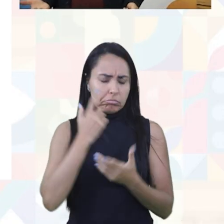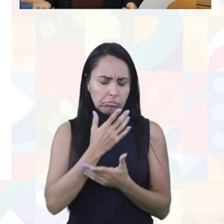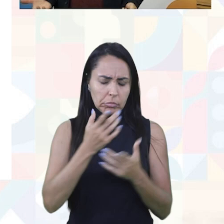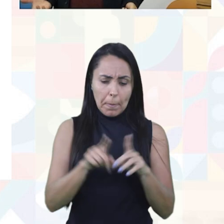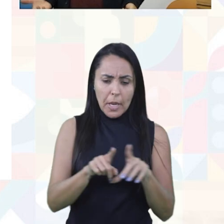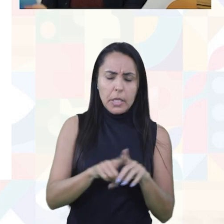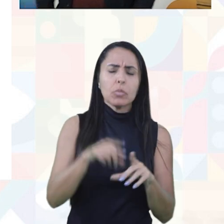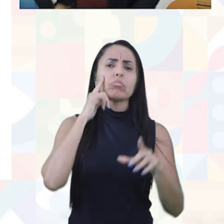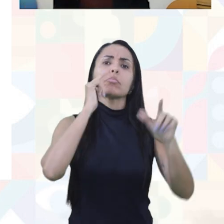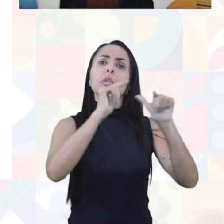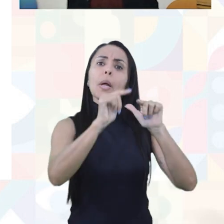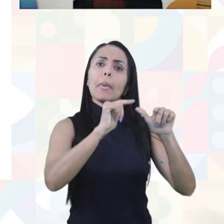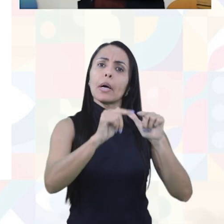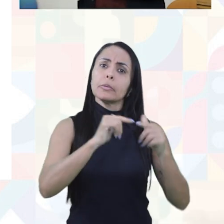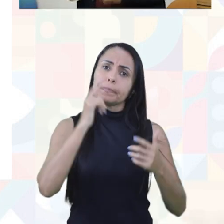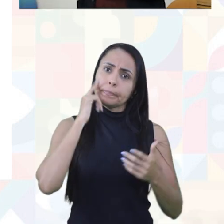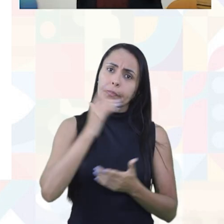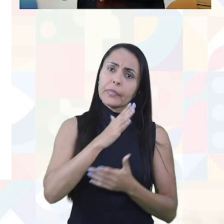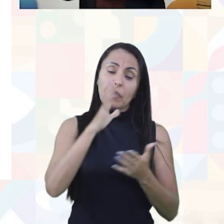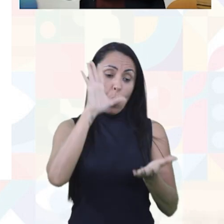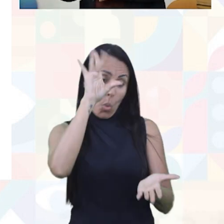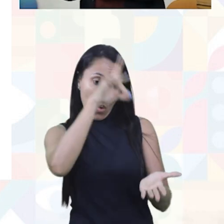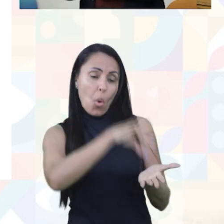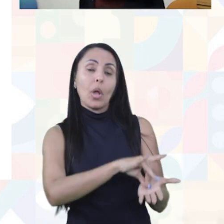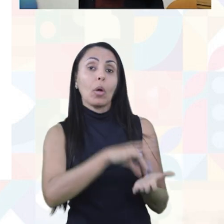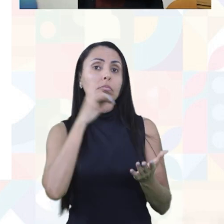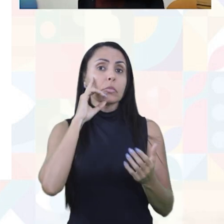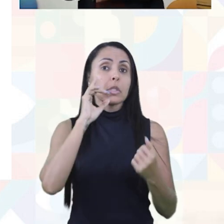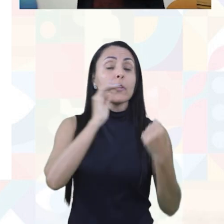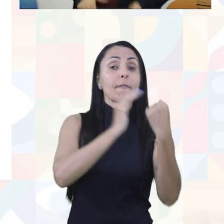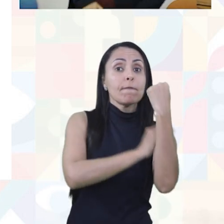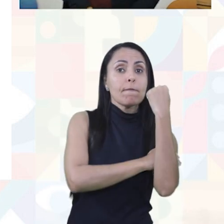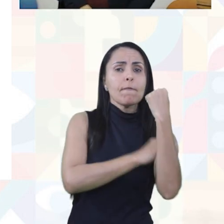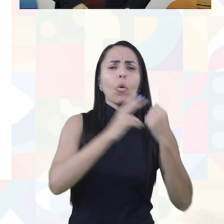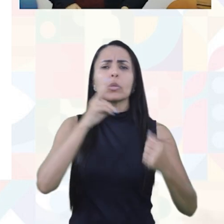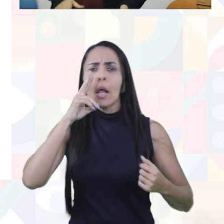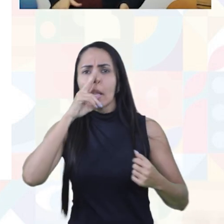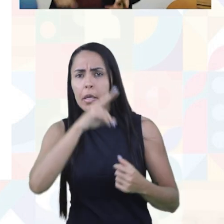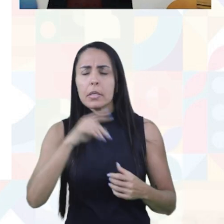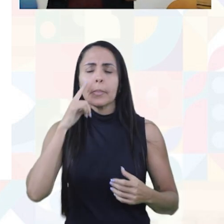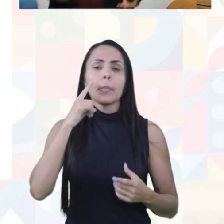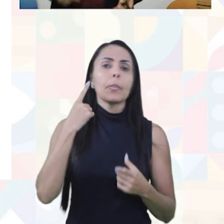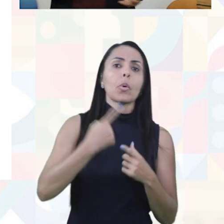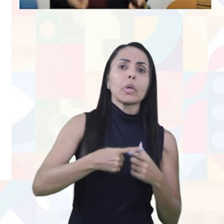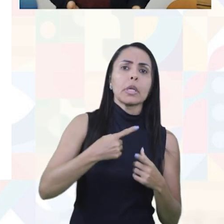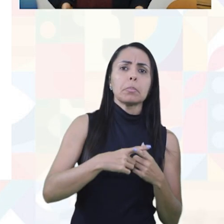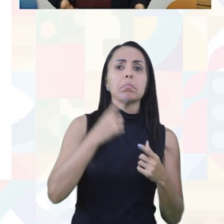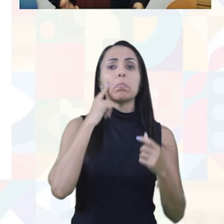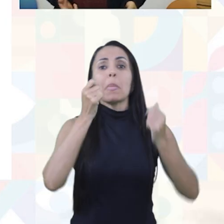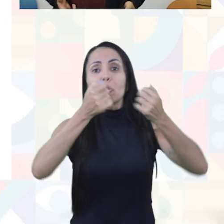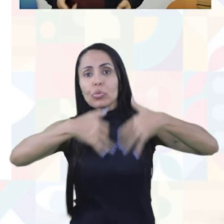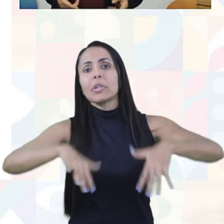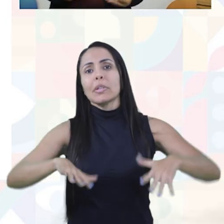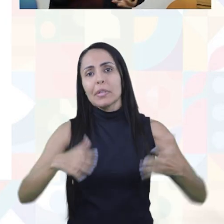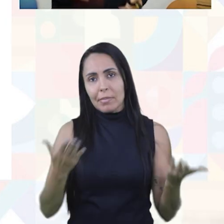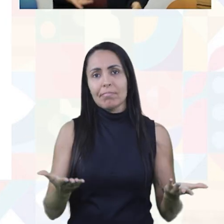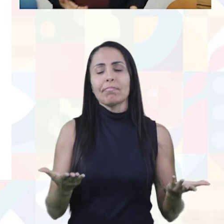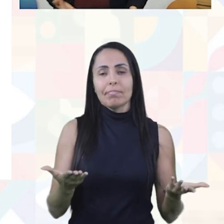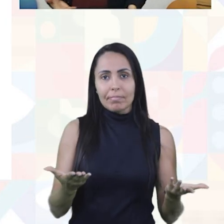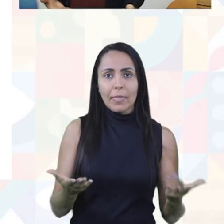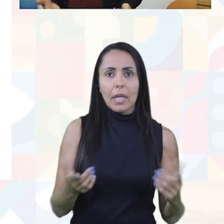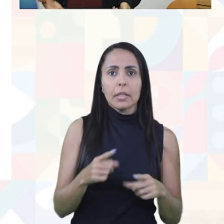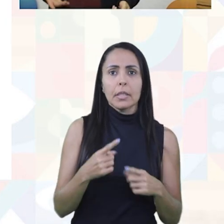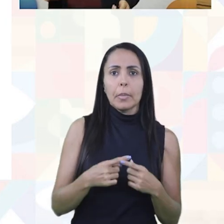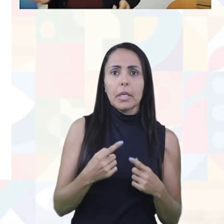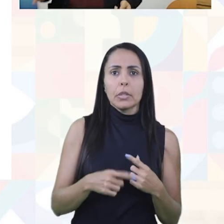também no trabalho? Porque se ele é um local que fortalece, por que é que ele também prejudica no intuito, no sentido